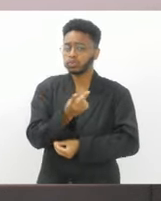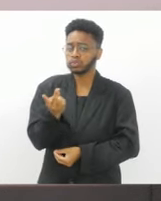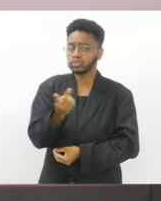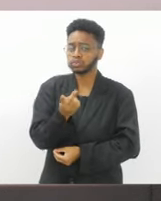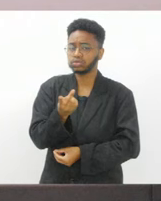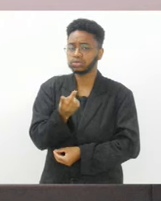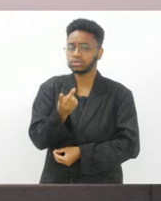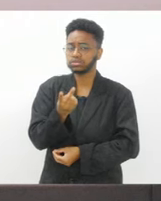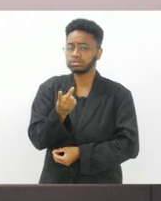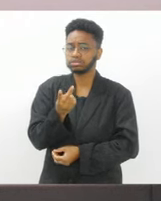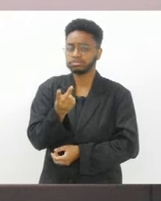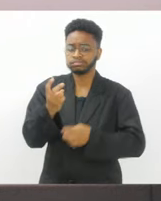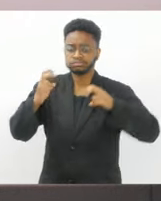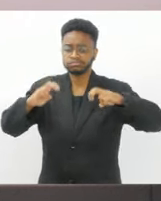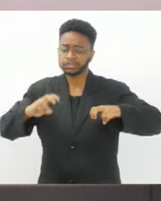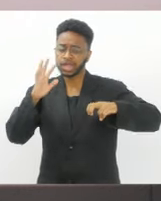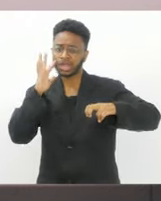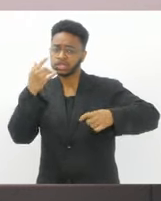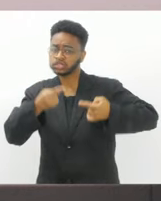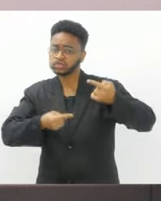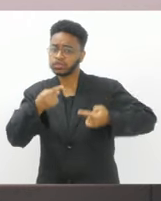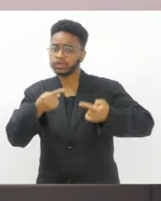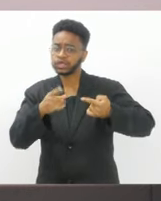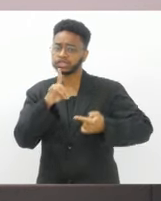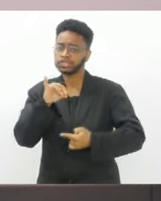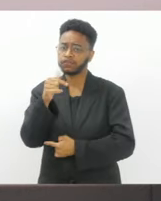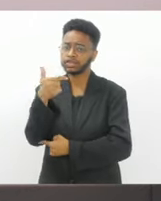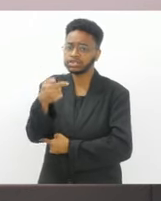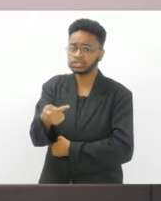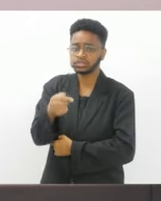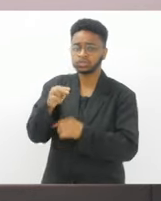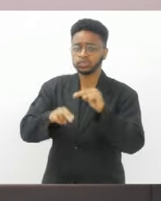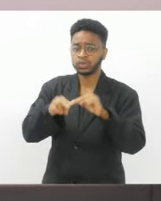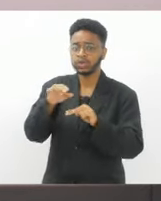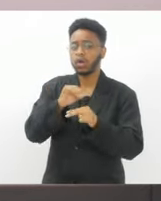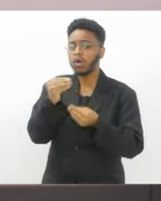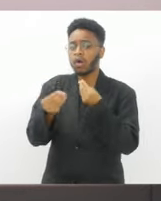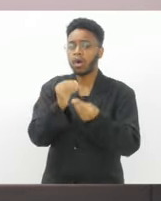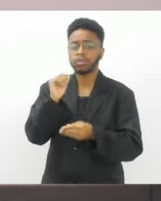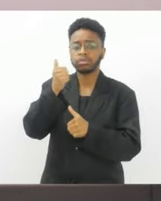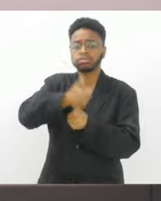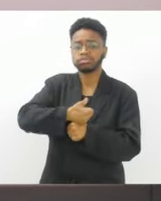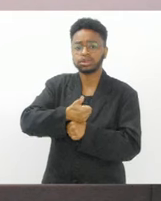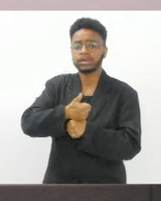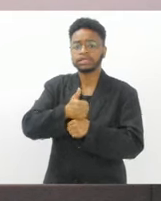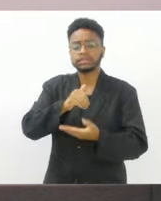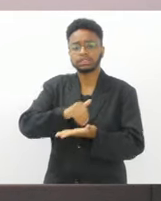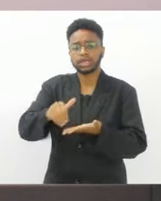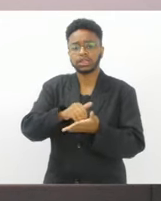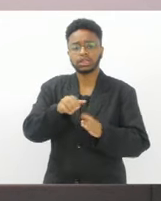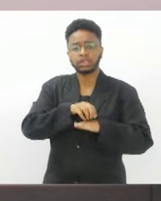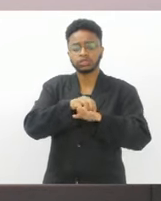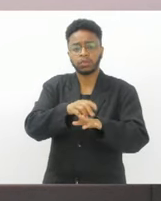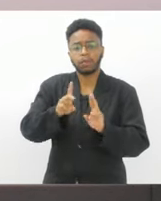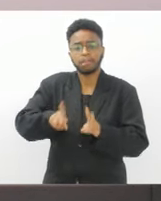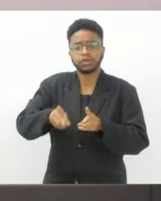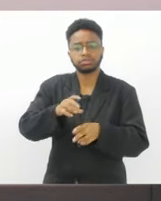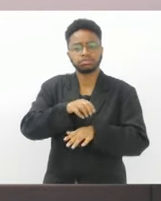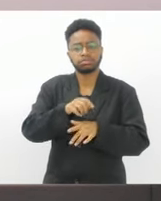de junho, como é que vai assumir a Secretaria de Transporte ainda no mês de junho?